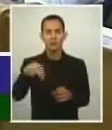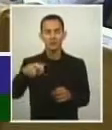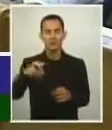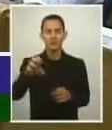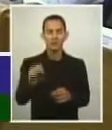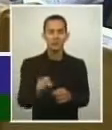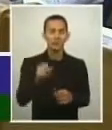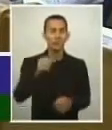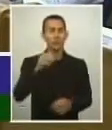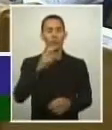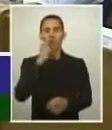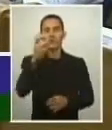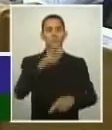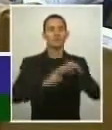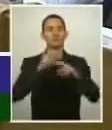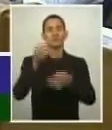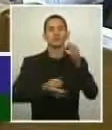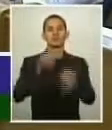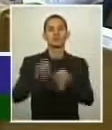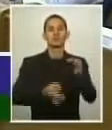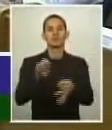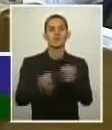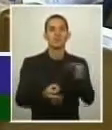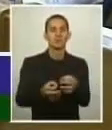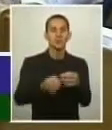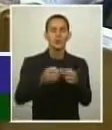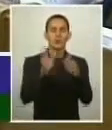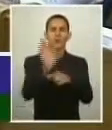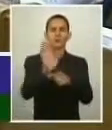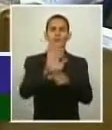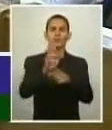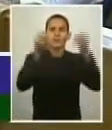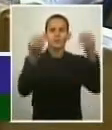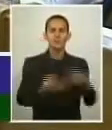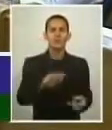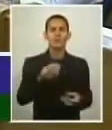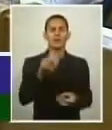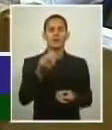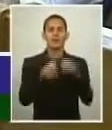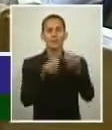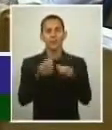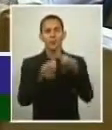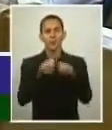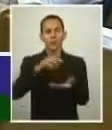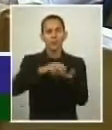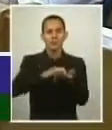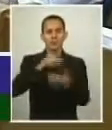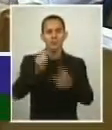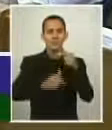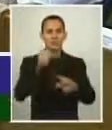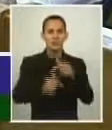ns1 grito Por Justiça que é um filme sobre a situação da classe